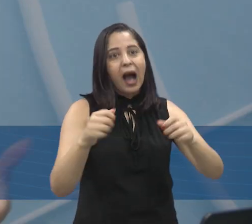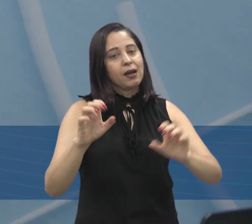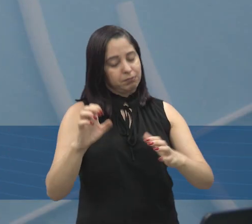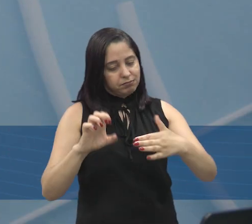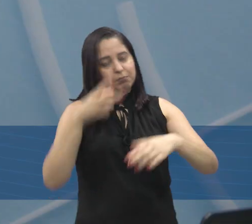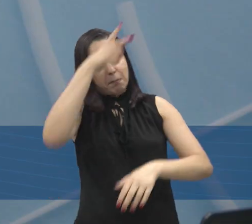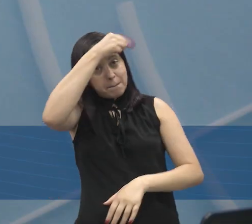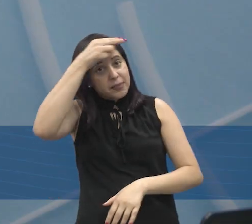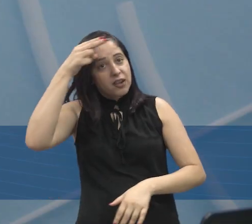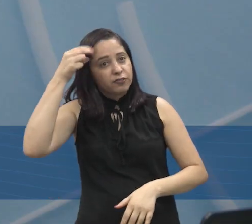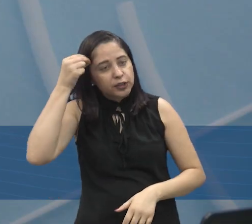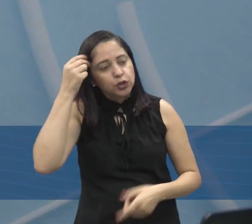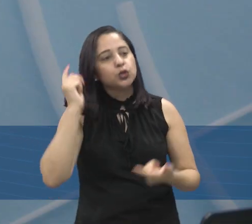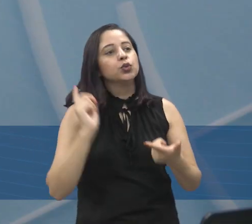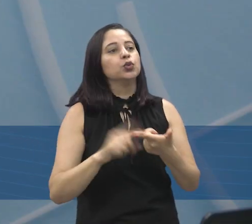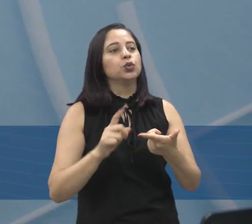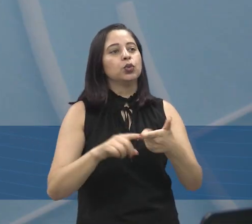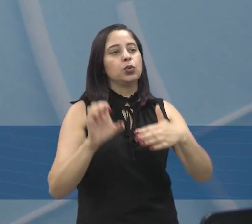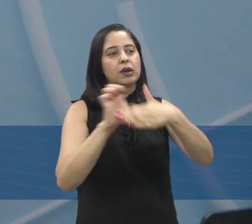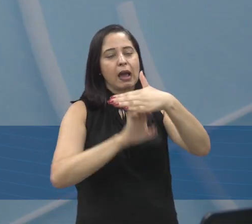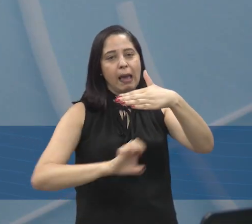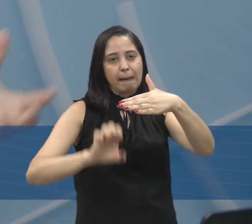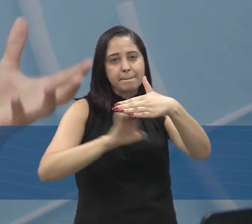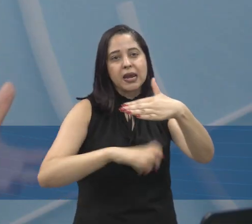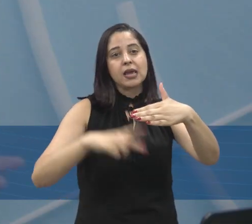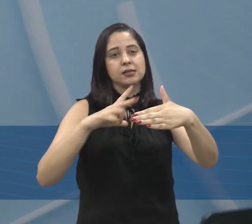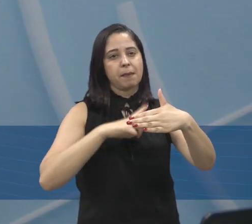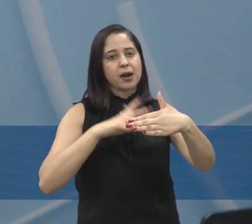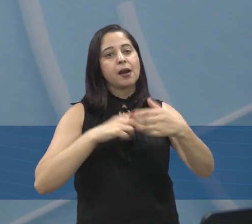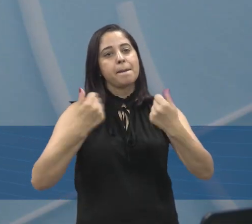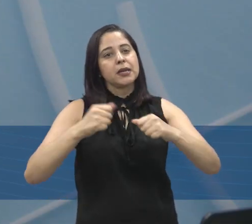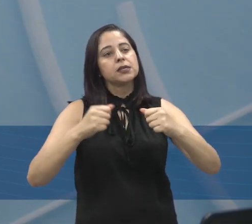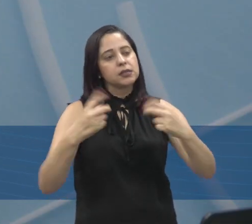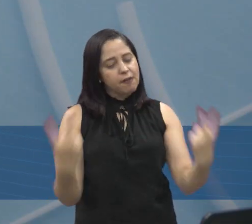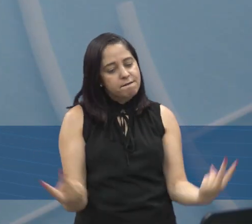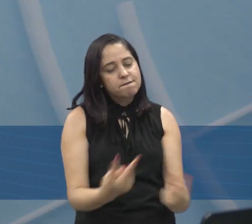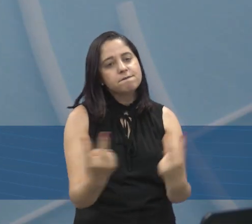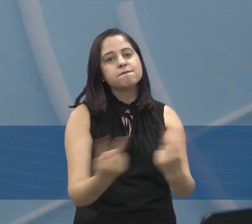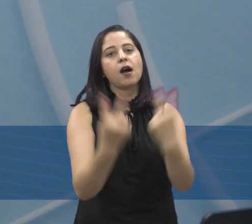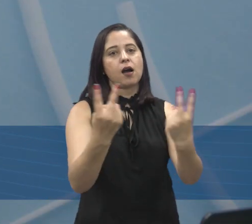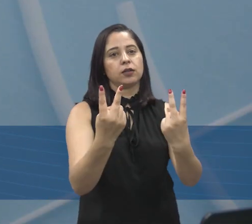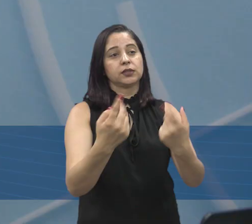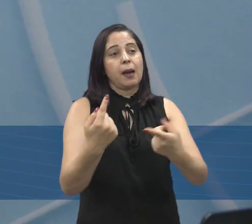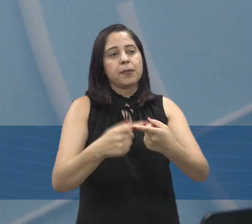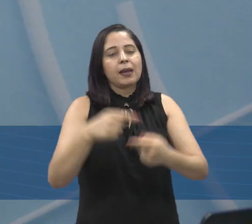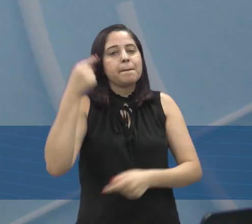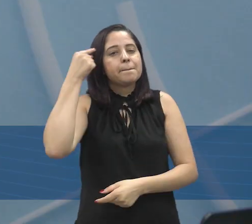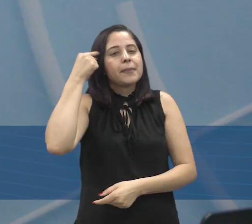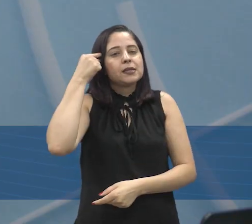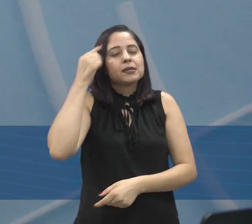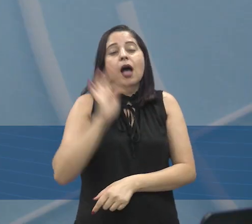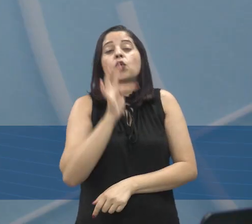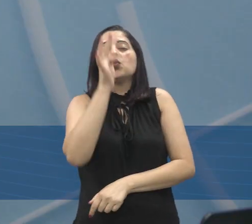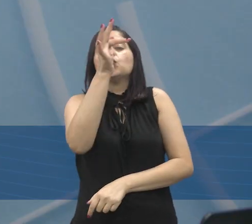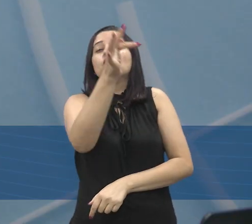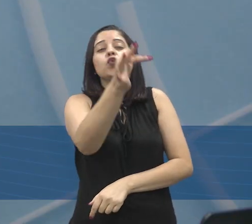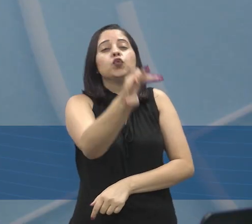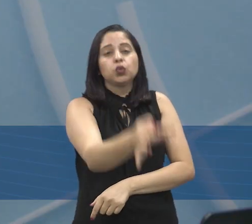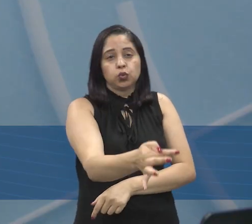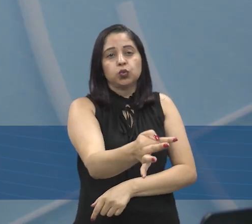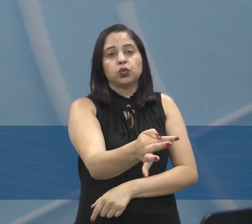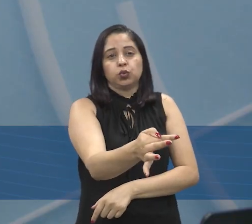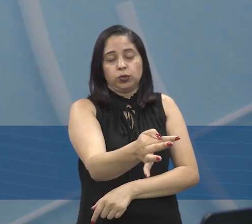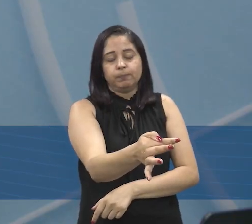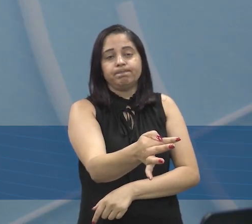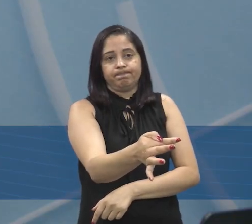poder público, pelo poder privado, para as próximas gerações, a gente pensando a médio e longo prazo, né, porque o turismo todos